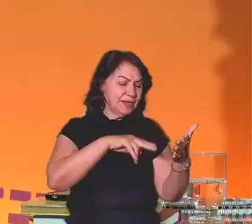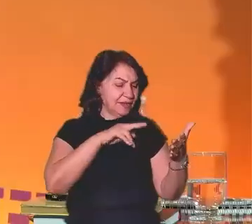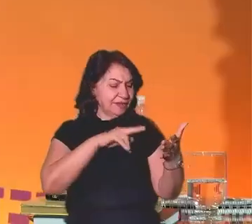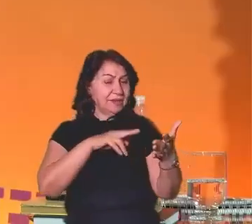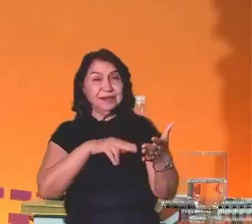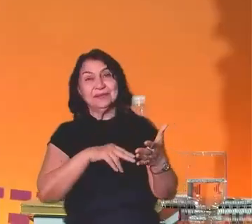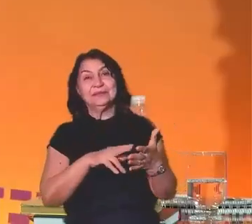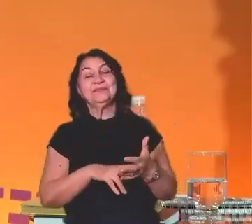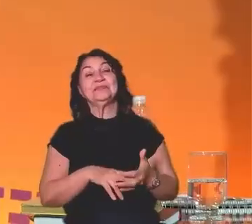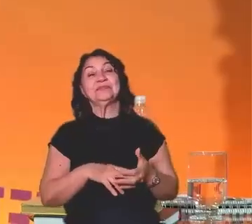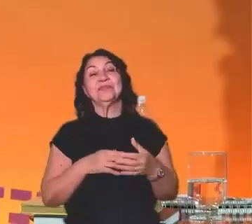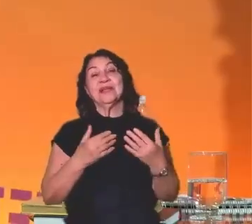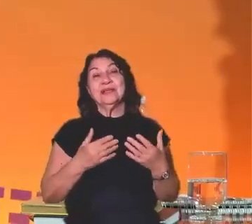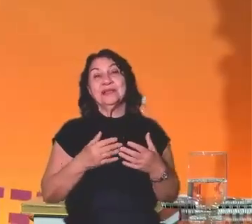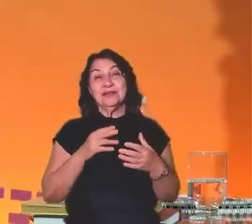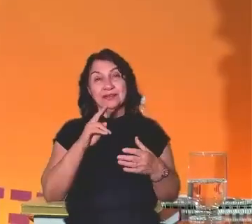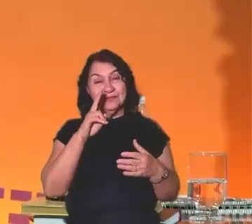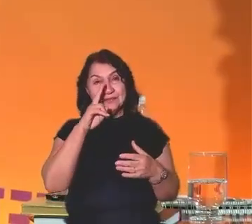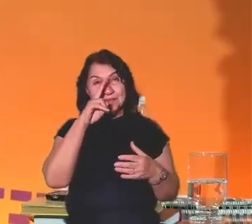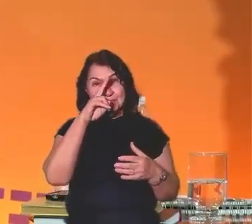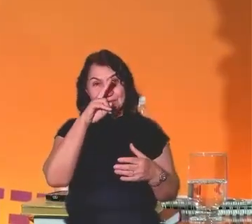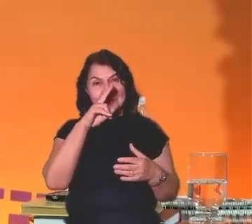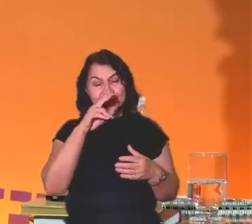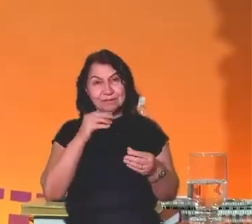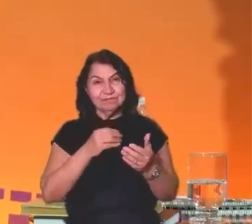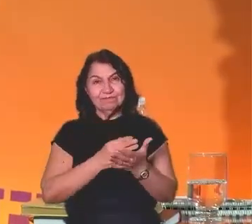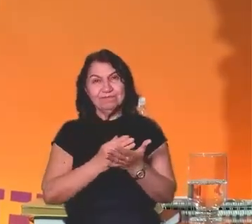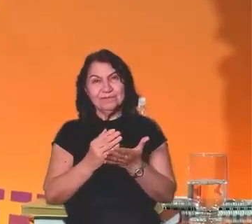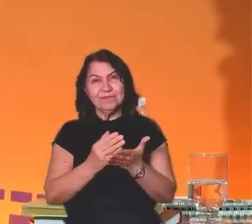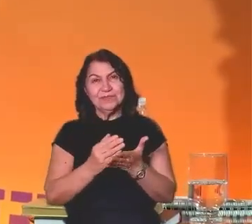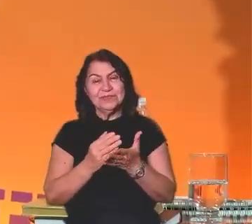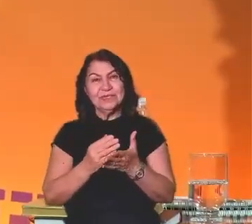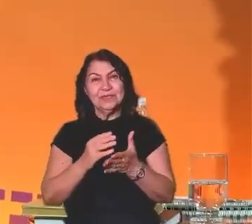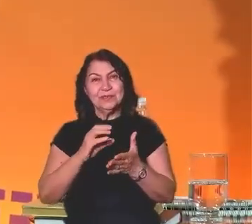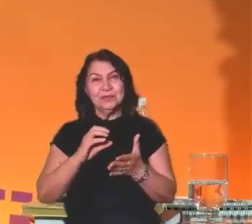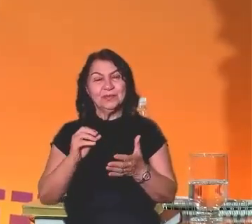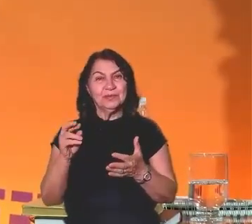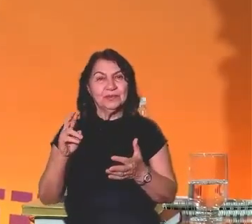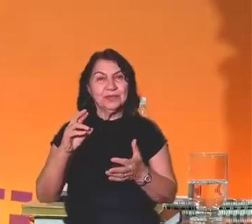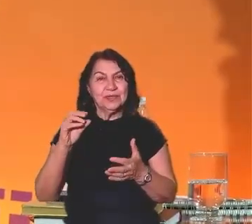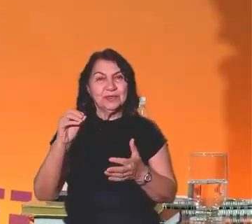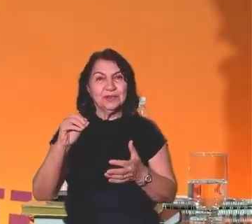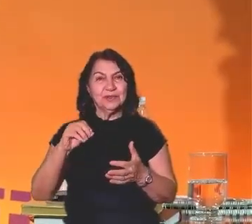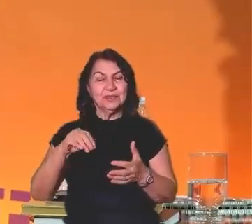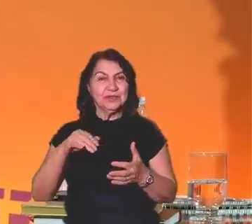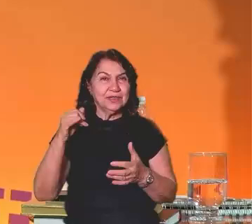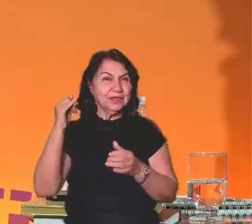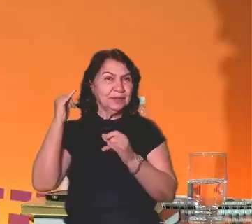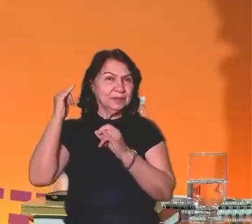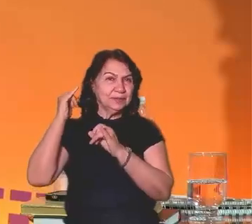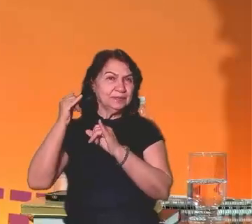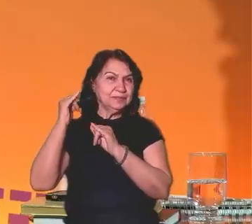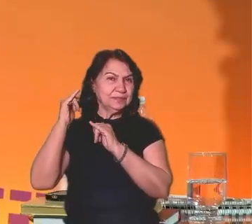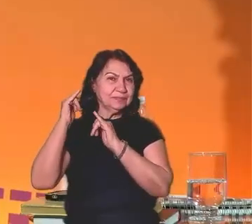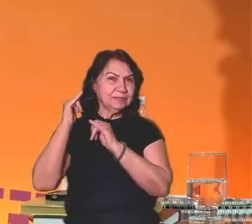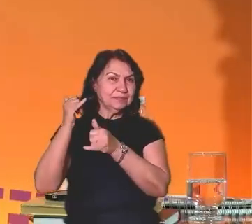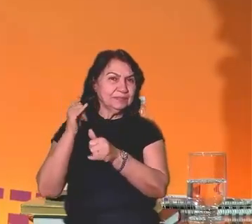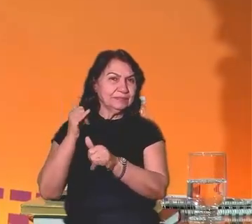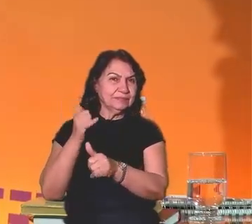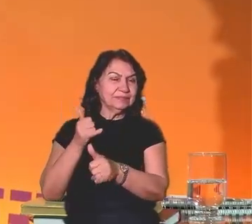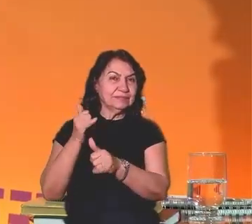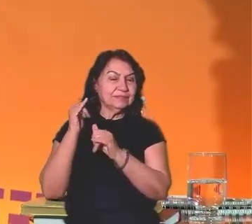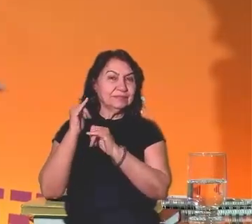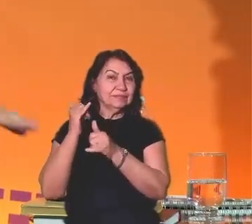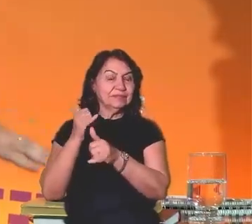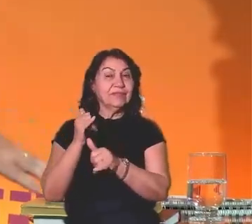ela é muito forte. Eu comecei trazendo para vocês uma crônica, e eu notei no olhar de vocês, e eu acho que é isso que causa na